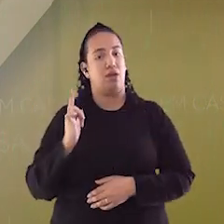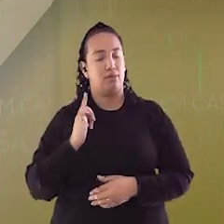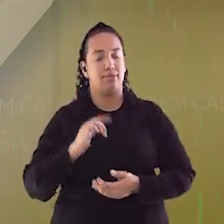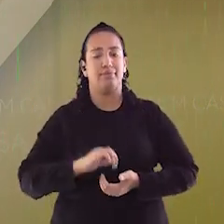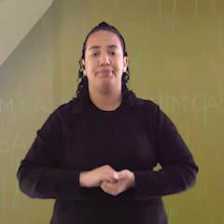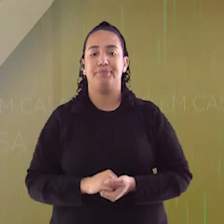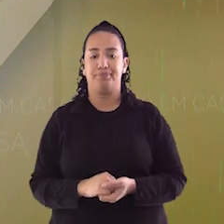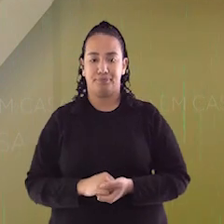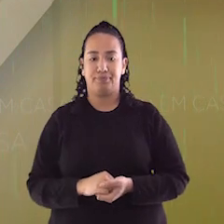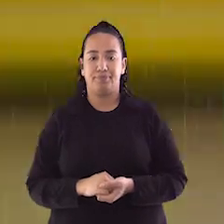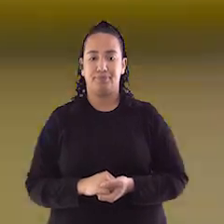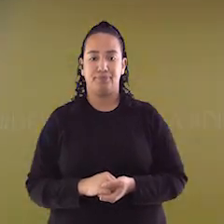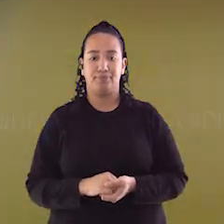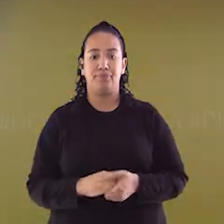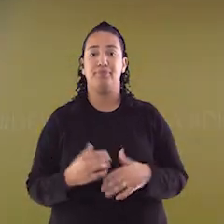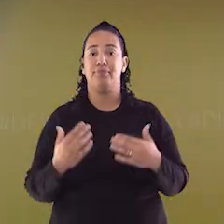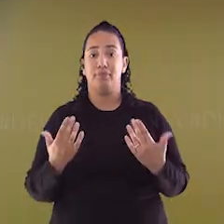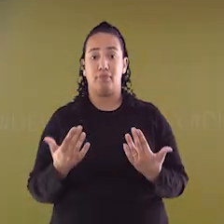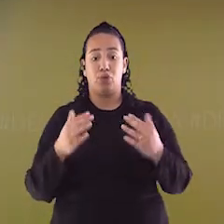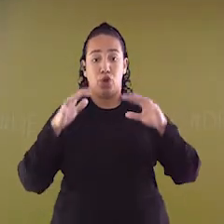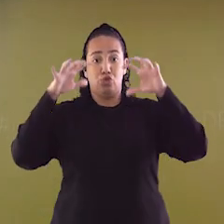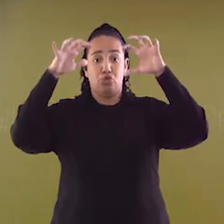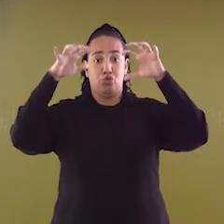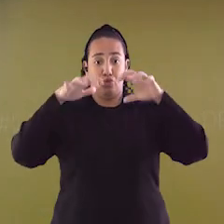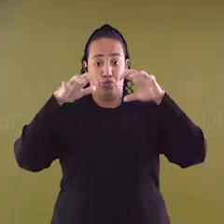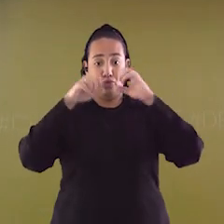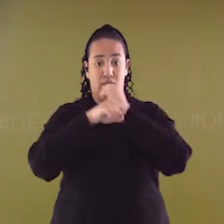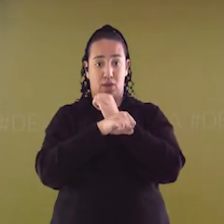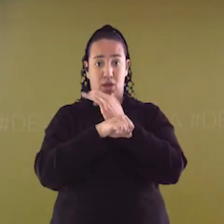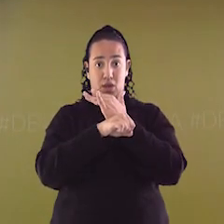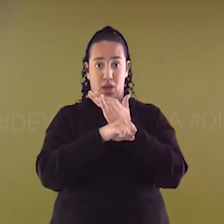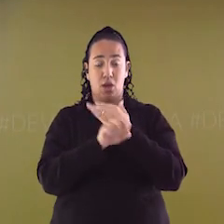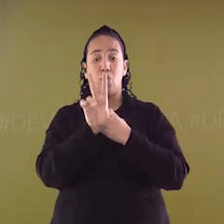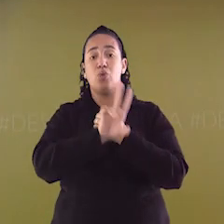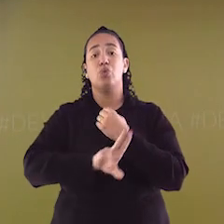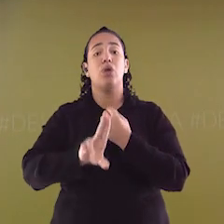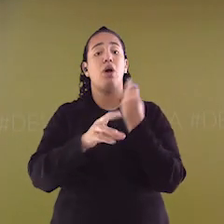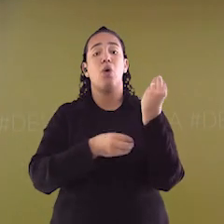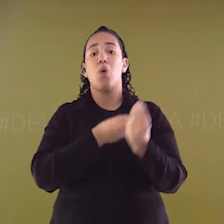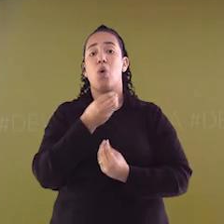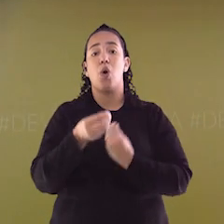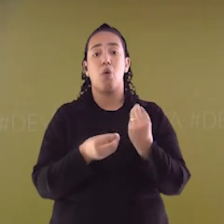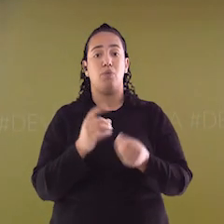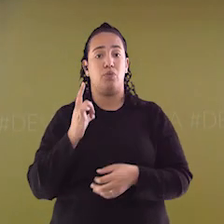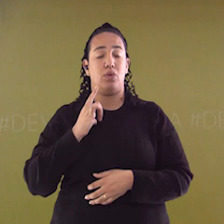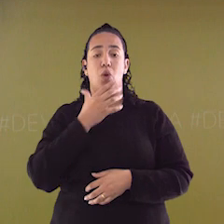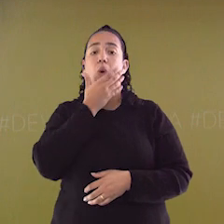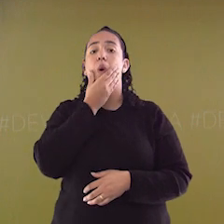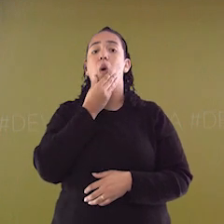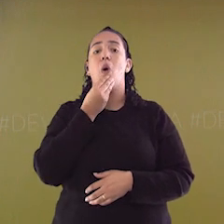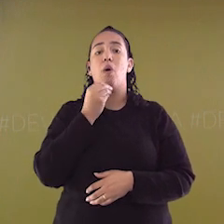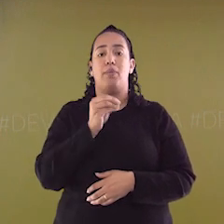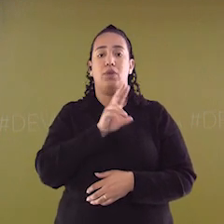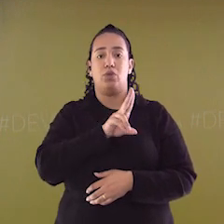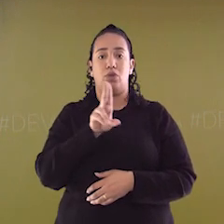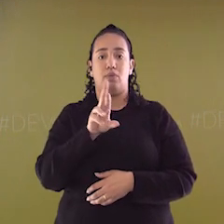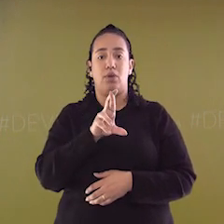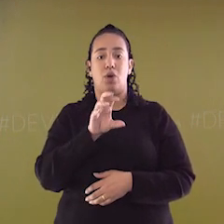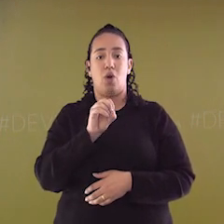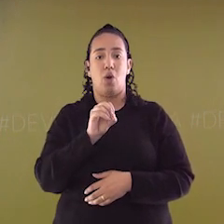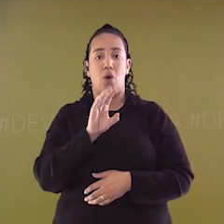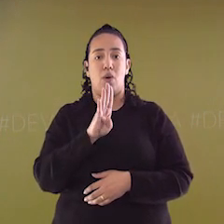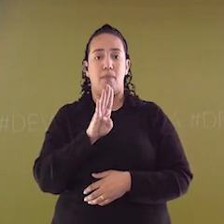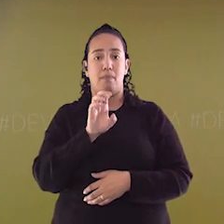fenômeno ocorra. Esse termo chuva ácida ele foi usado pela primeira vez pelo químico e